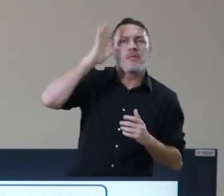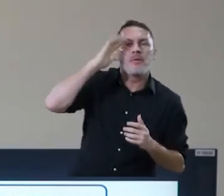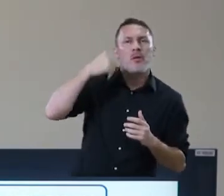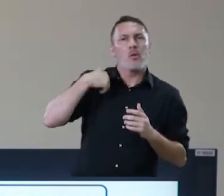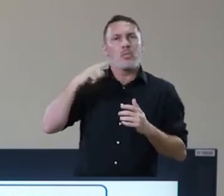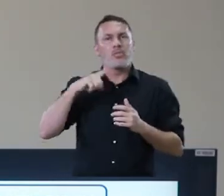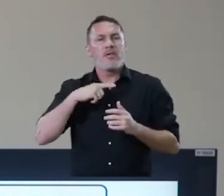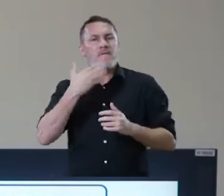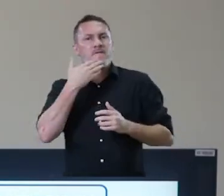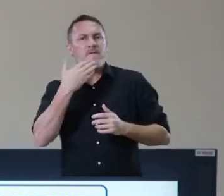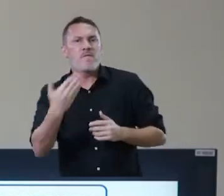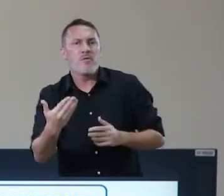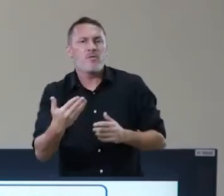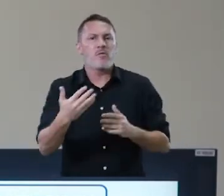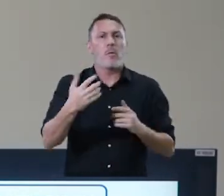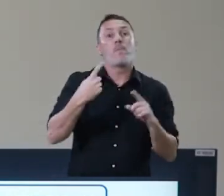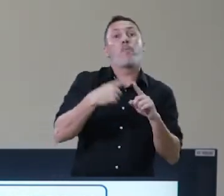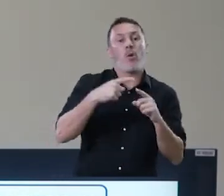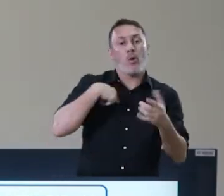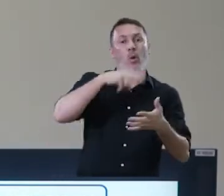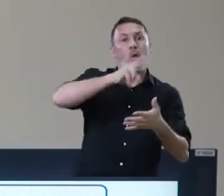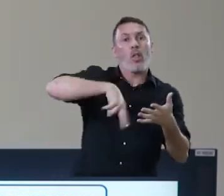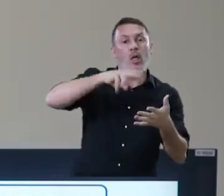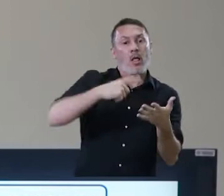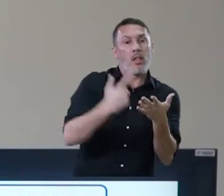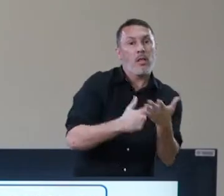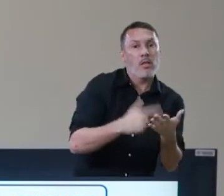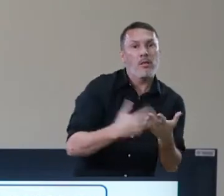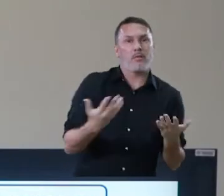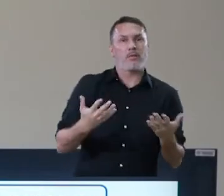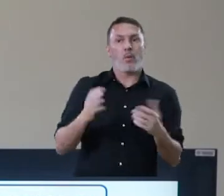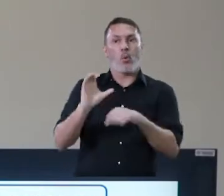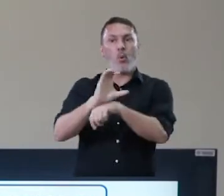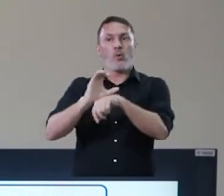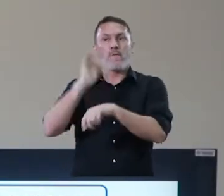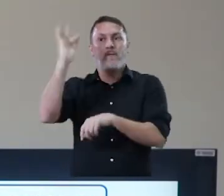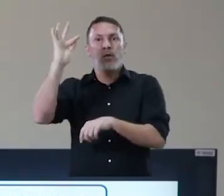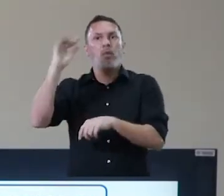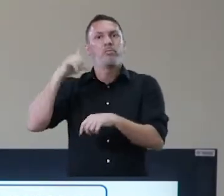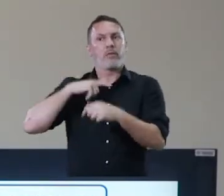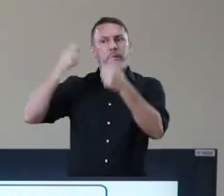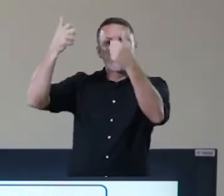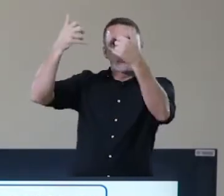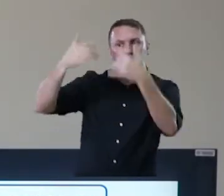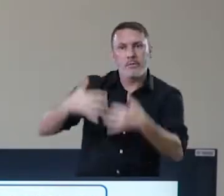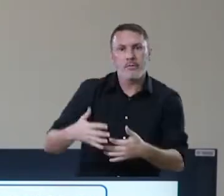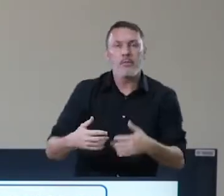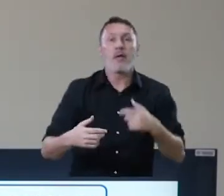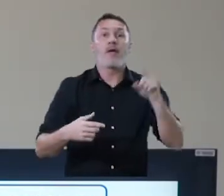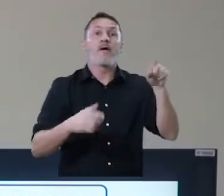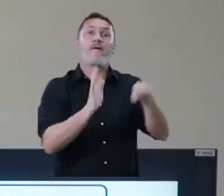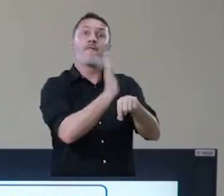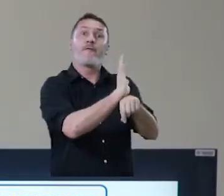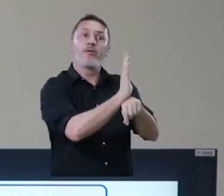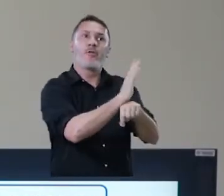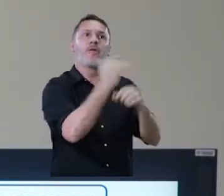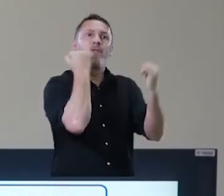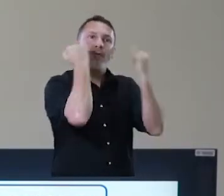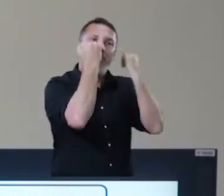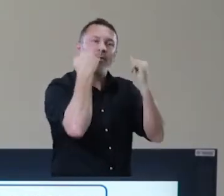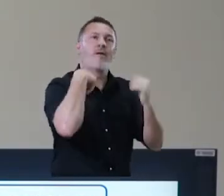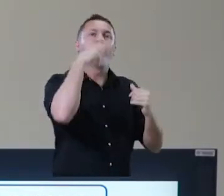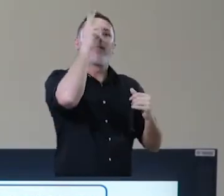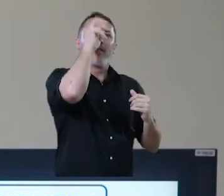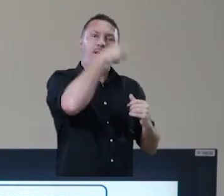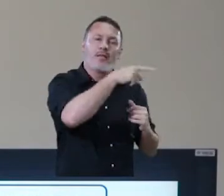eu tenho determinada posição porque eu li um livro, porque a Constituição diz isso, porque o filme fala tal coisa,